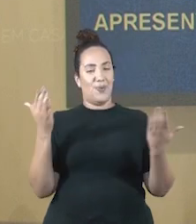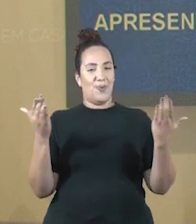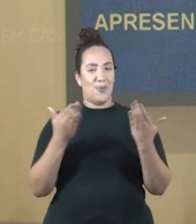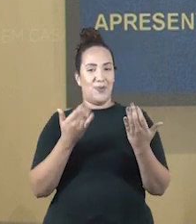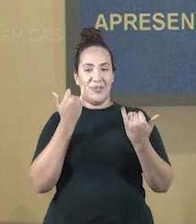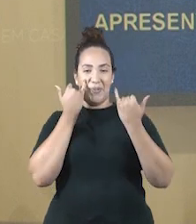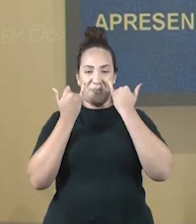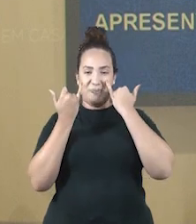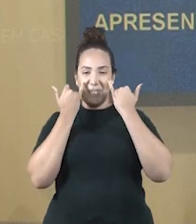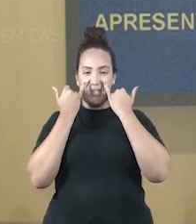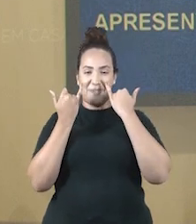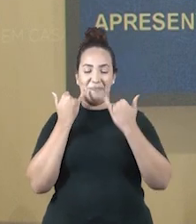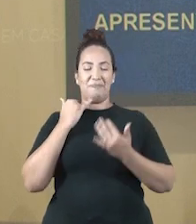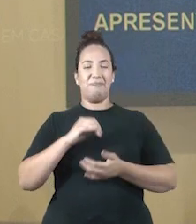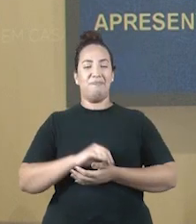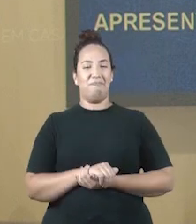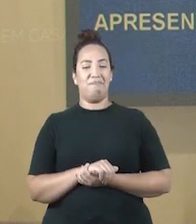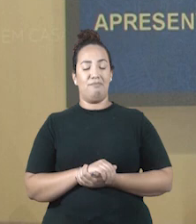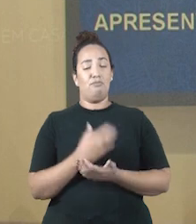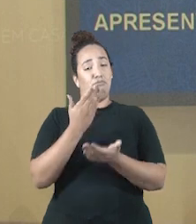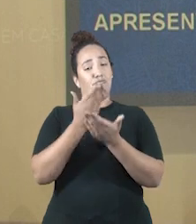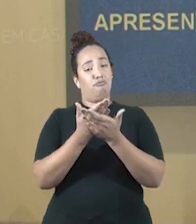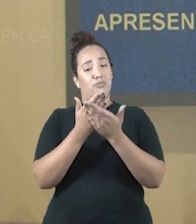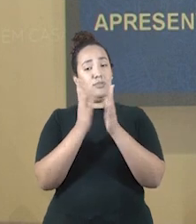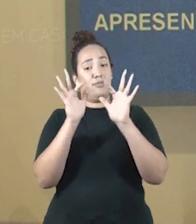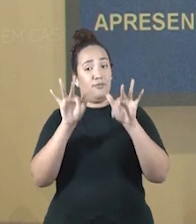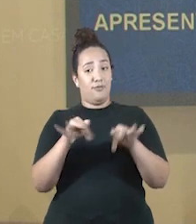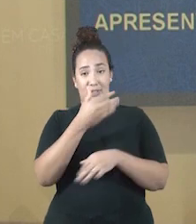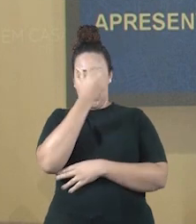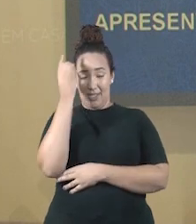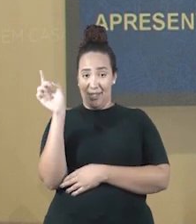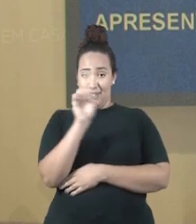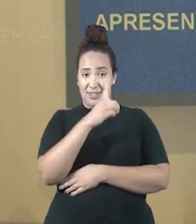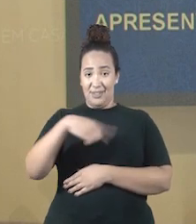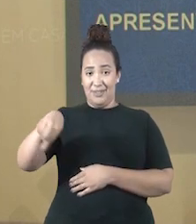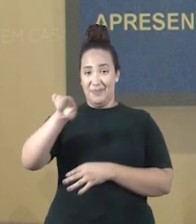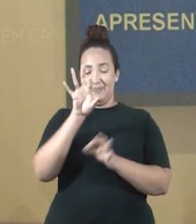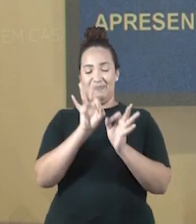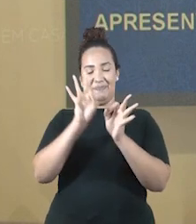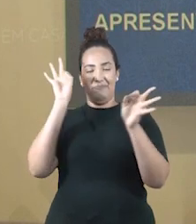dos dados da sua tabela que você encontrou. Por hoje é só. E não